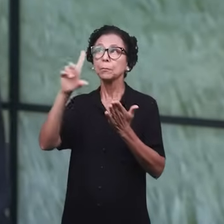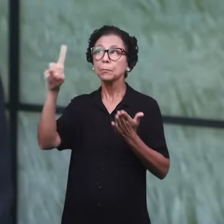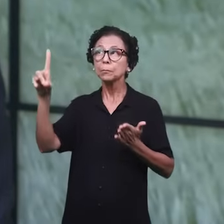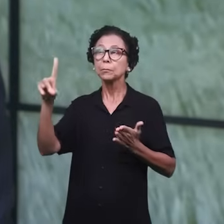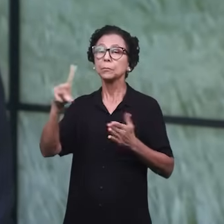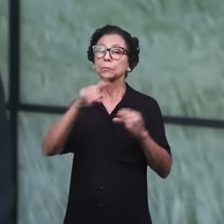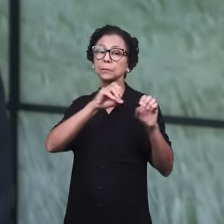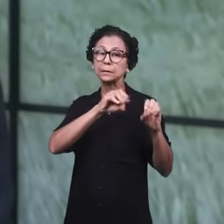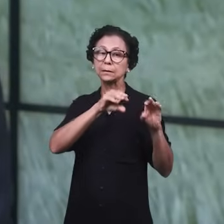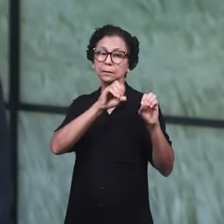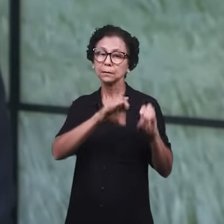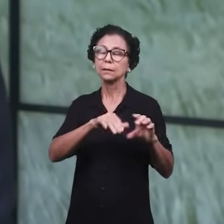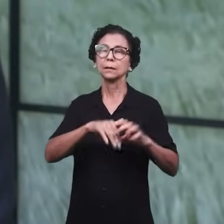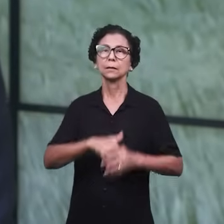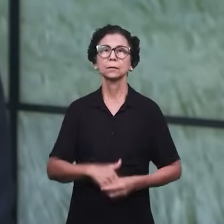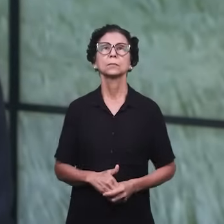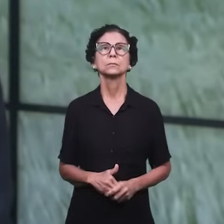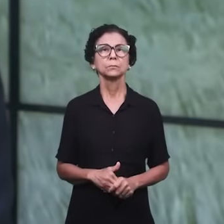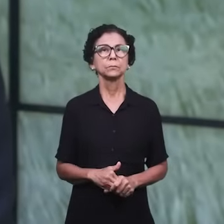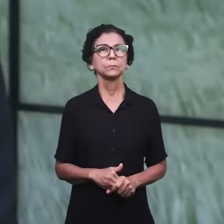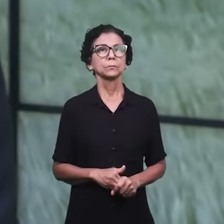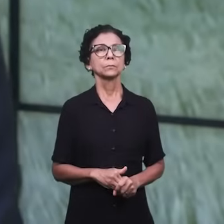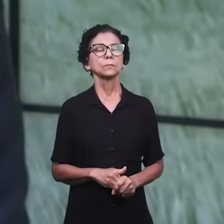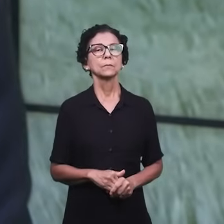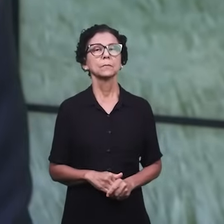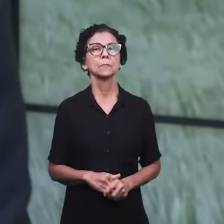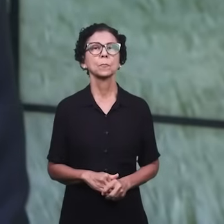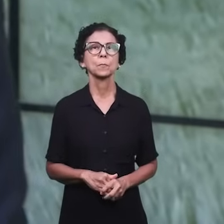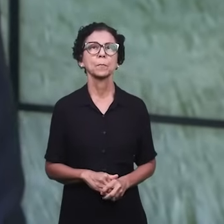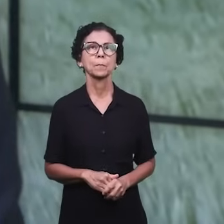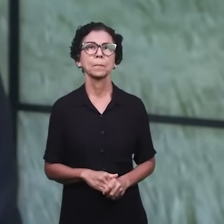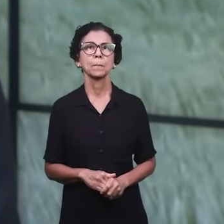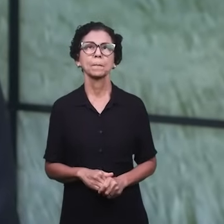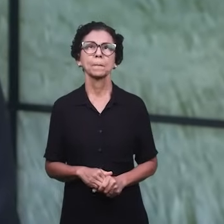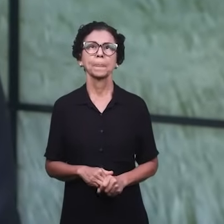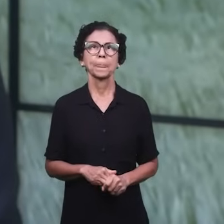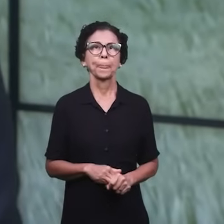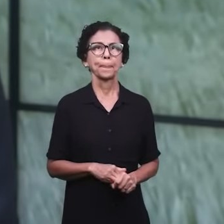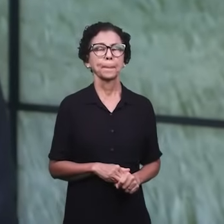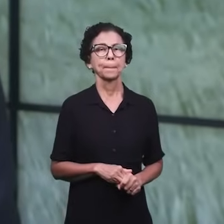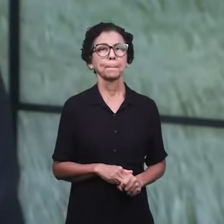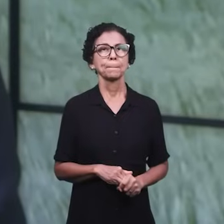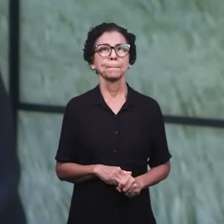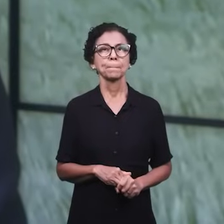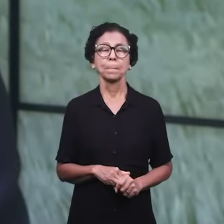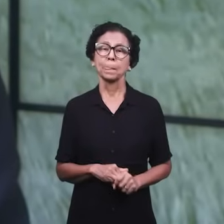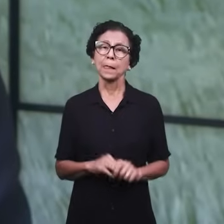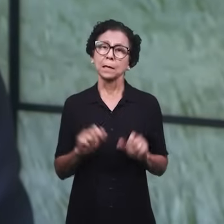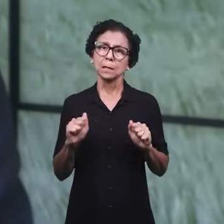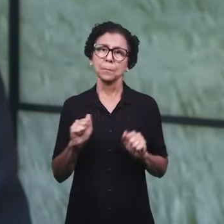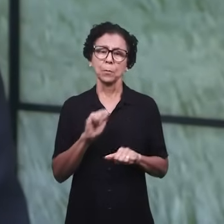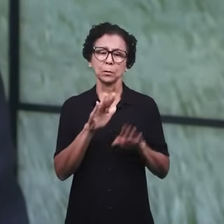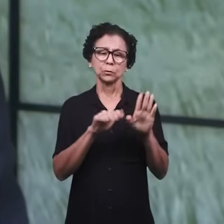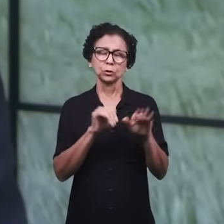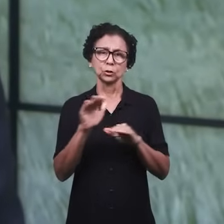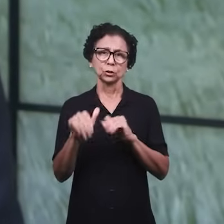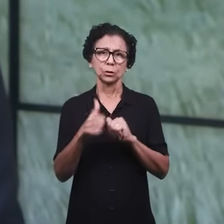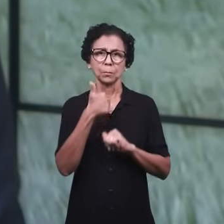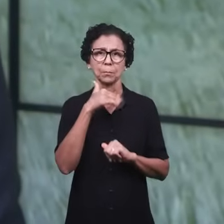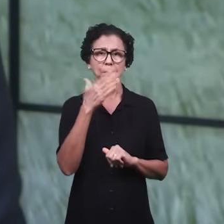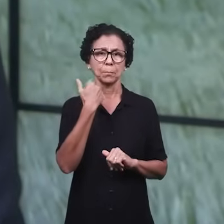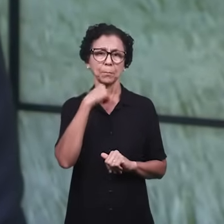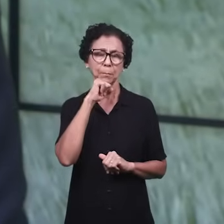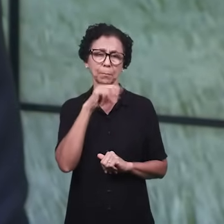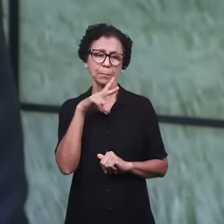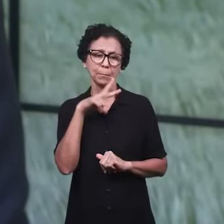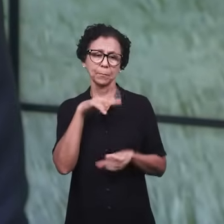até mais mais é mais um ponto recomendável que se diga né ou em particular com os pais ou até no culto né Desse compromisso que eles estão